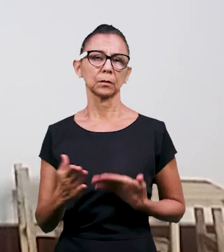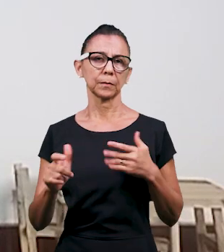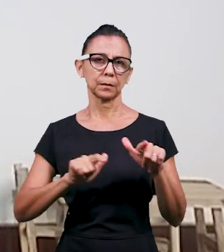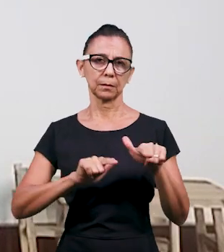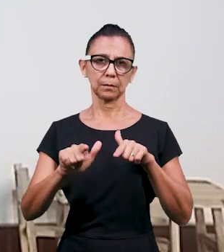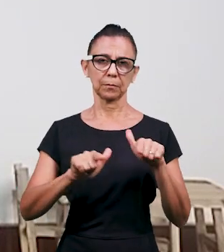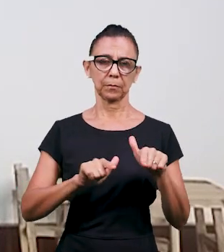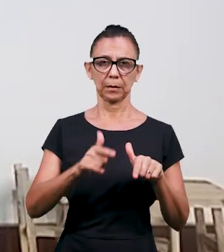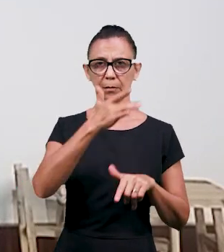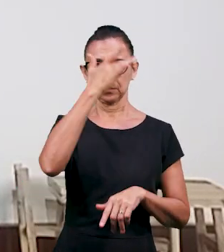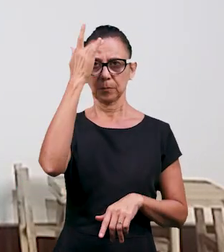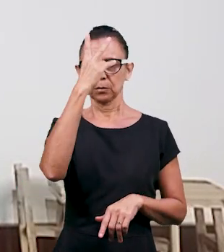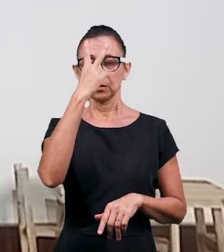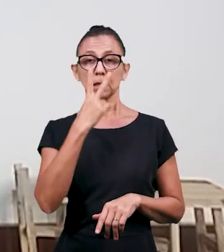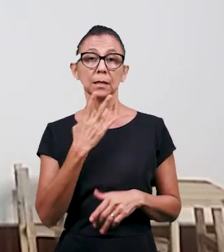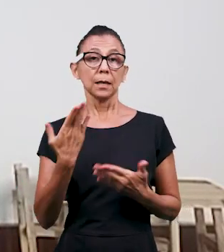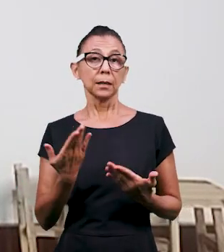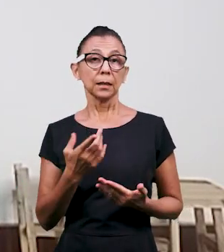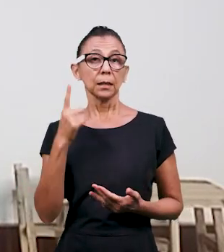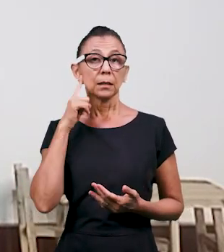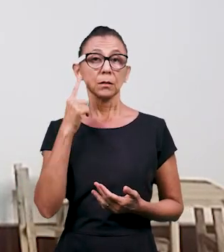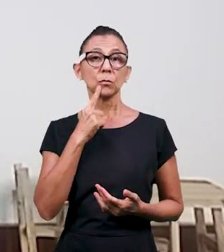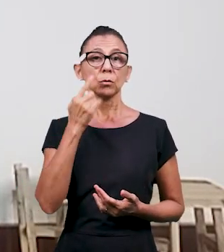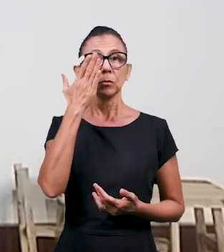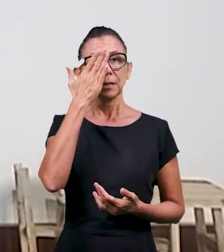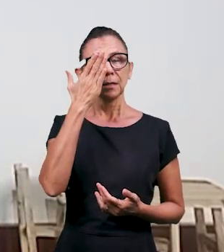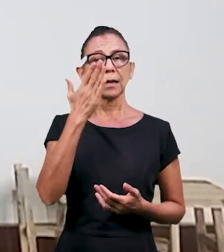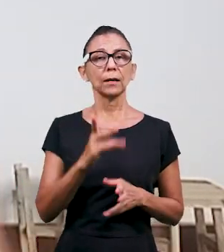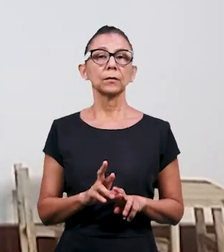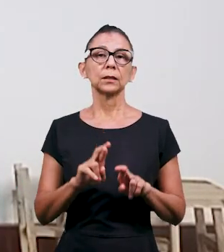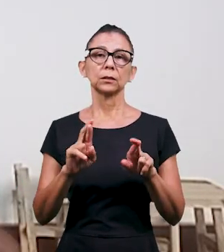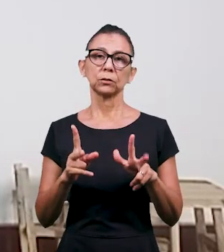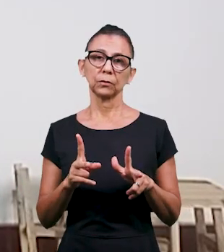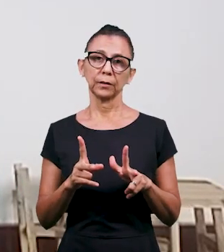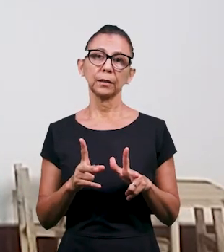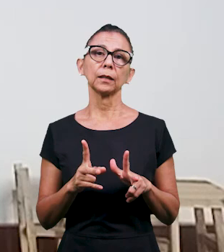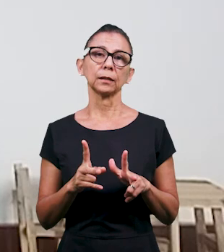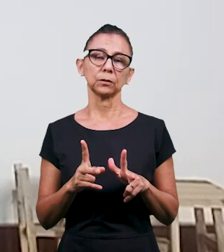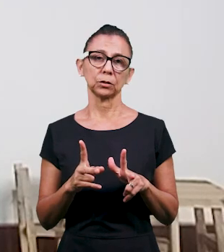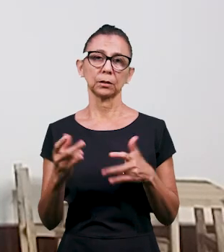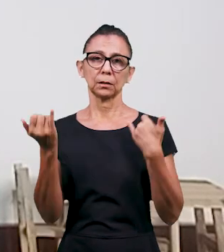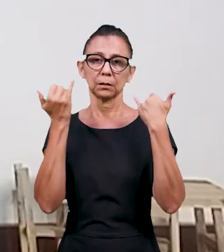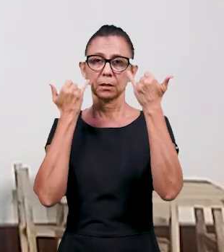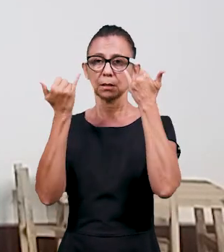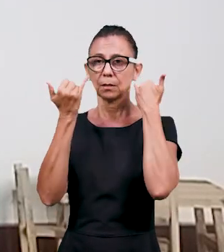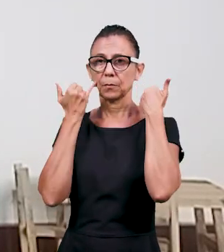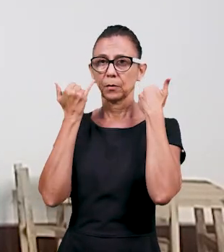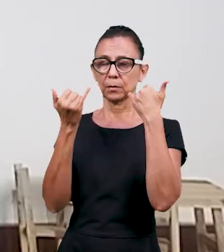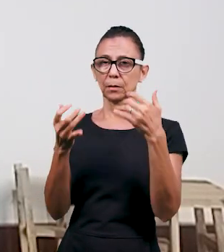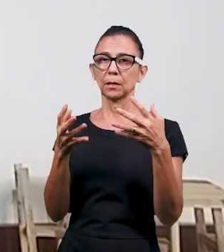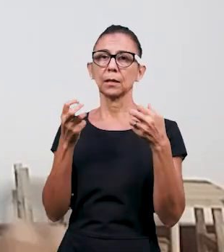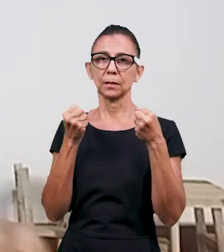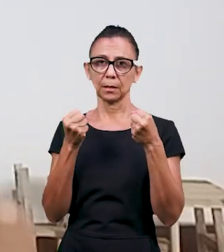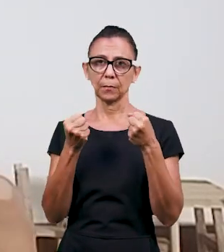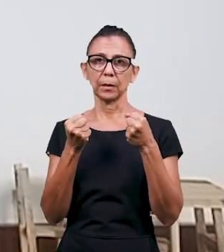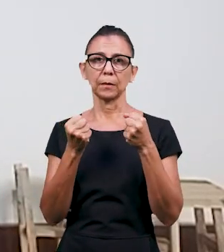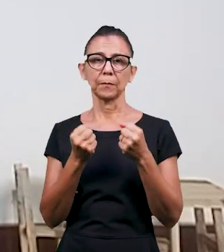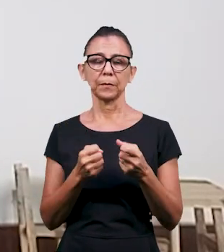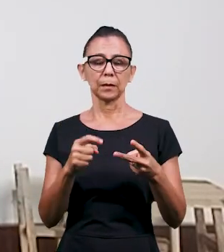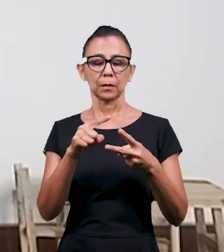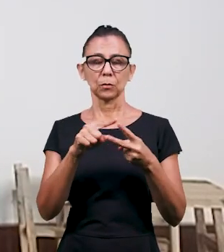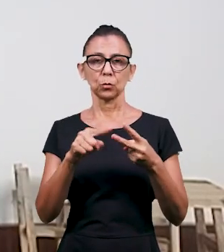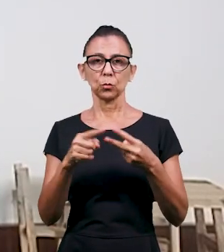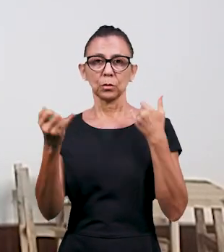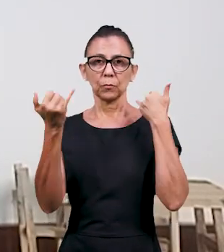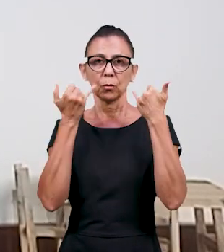Então, nós fazemos esse trabalho com as pessoas cegas e com os surdos cegos tem uma outra forma de elaborar também essas informações, porque ele precisa dessas